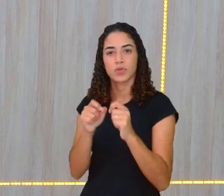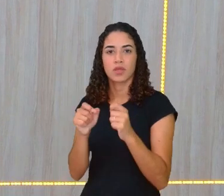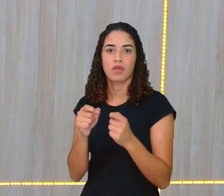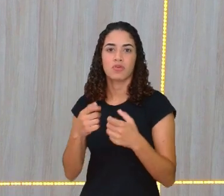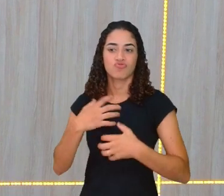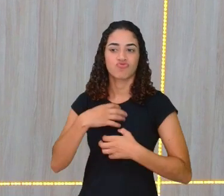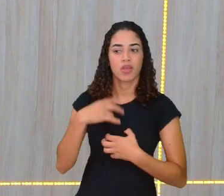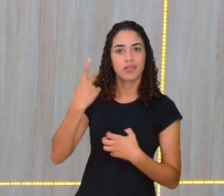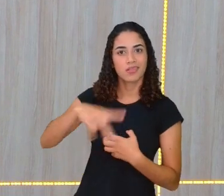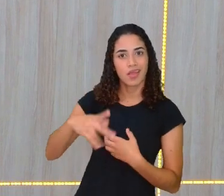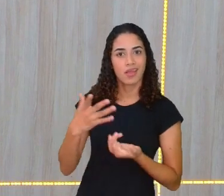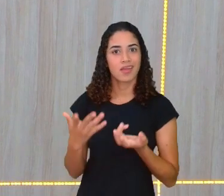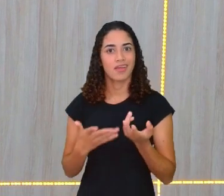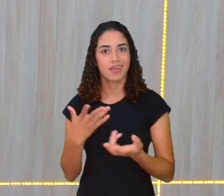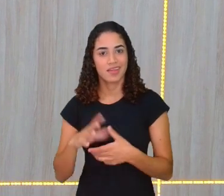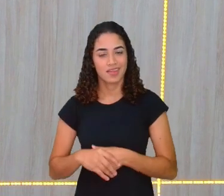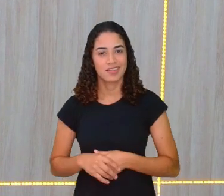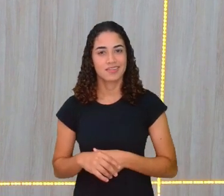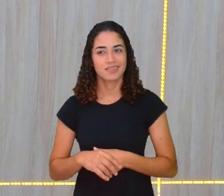trejeitos,